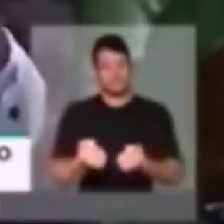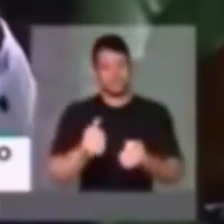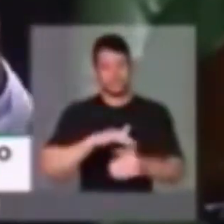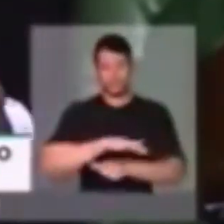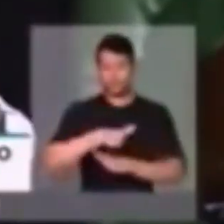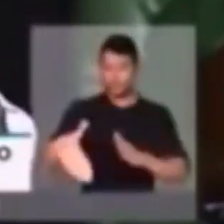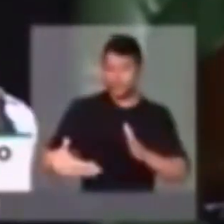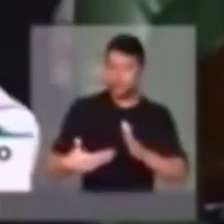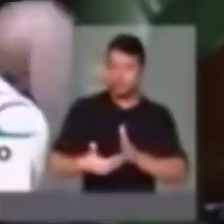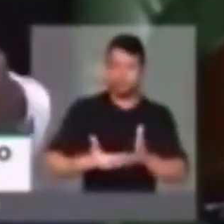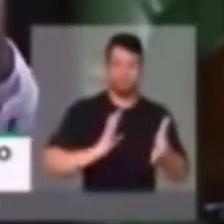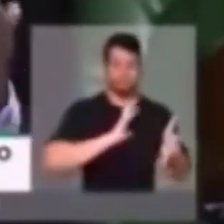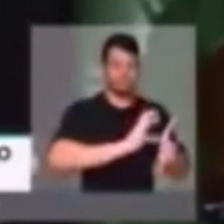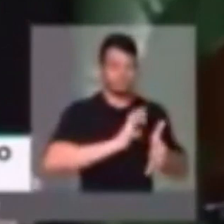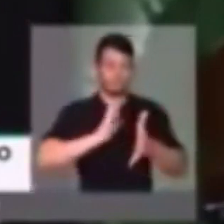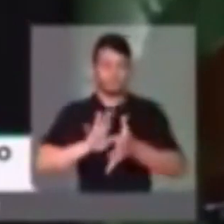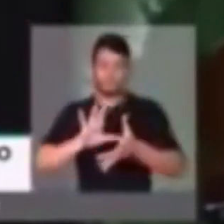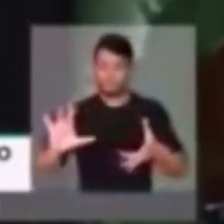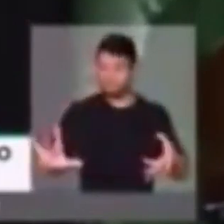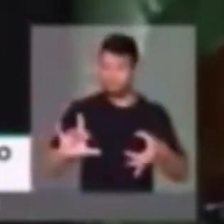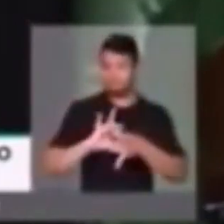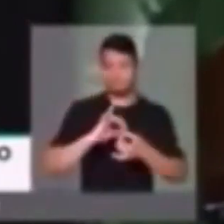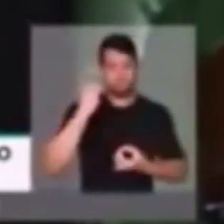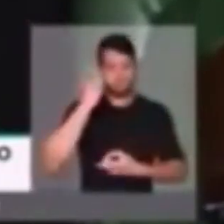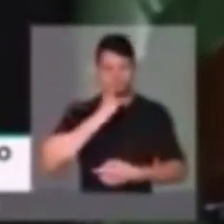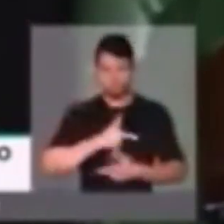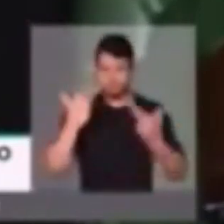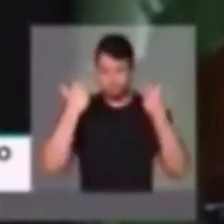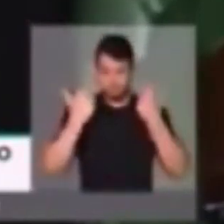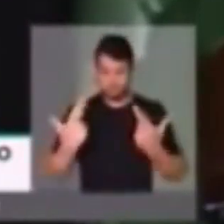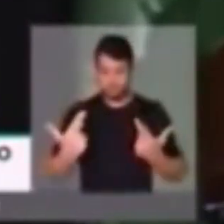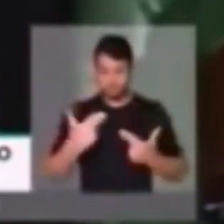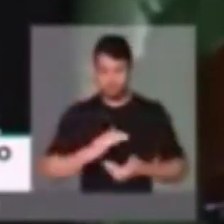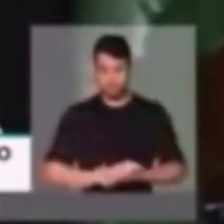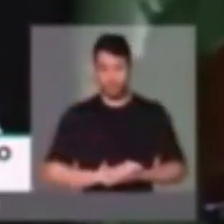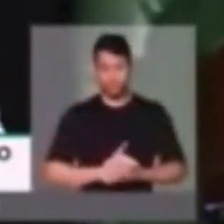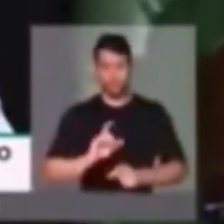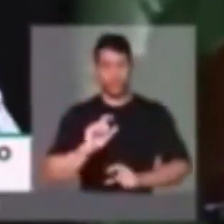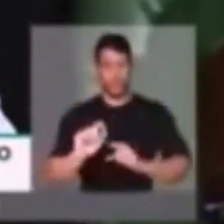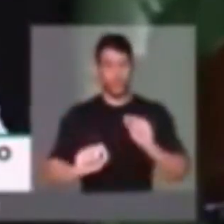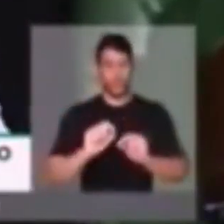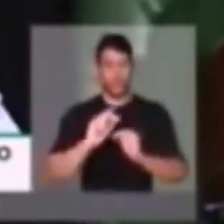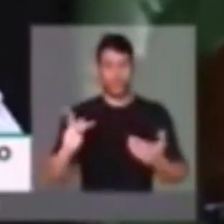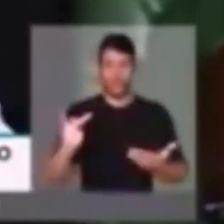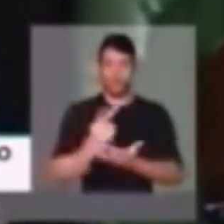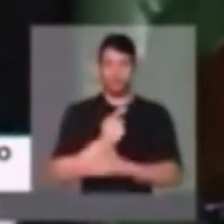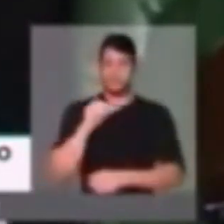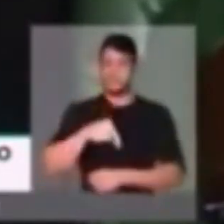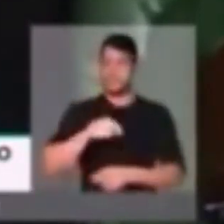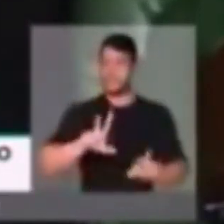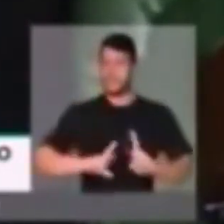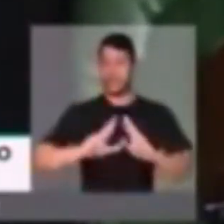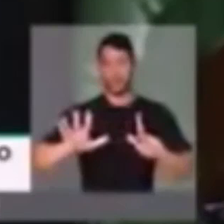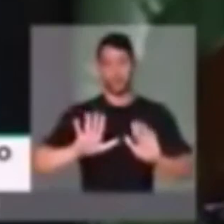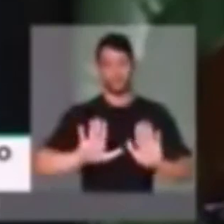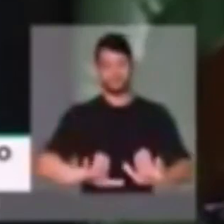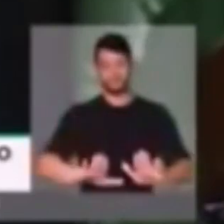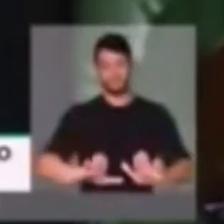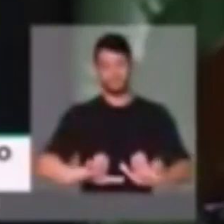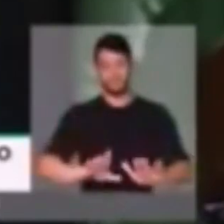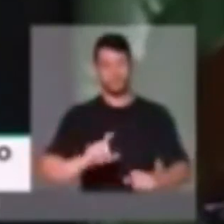prerrogativas dos partidos sustentadas o que está em tela aqui não é isso